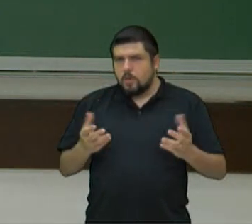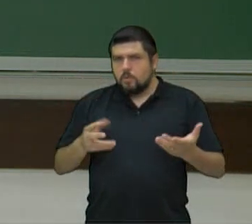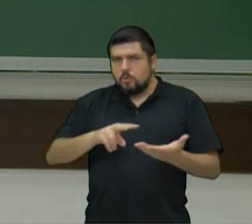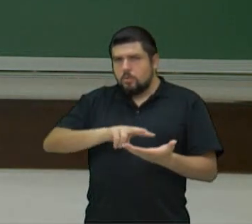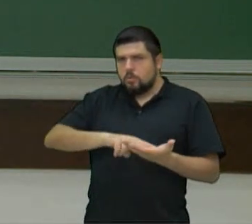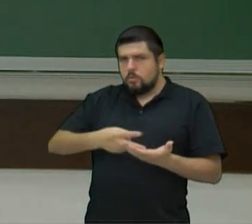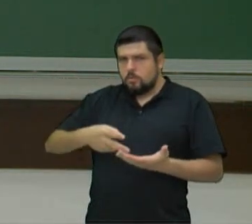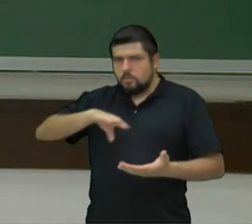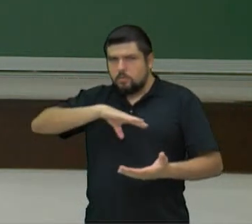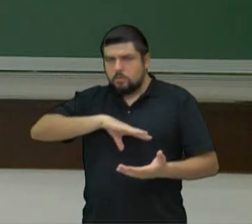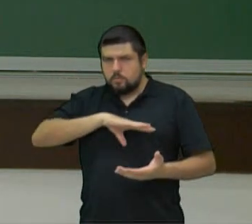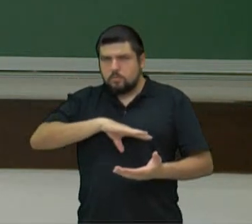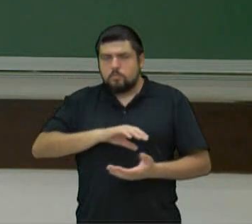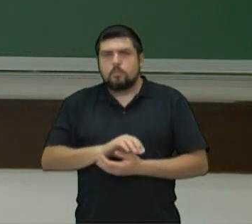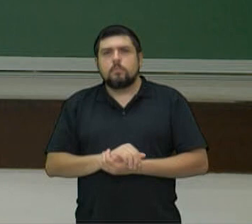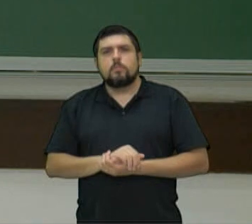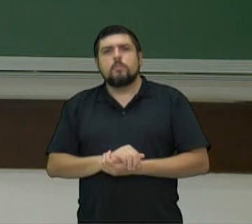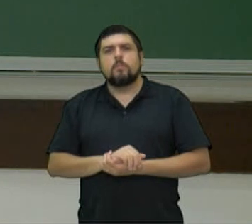ela diz ali, ó,